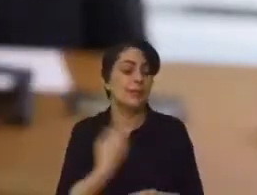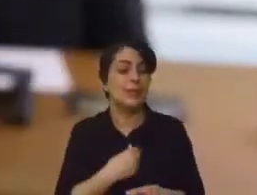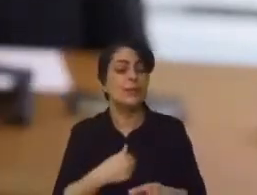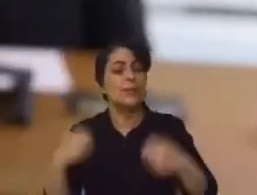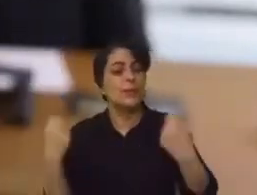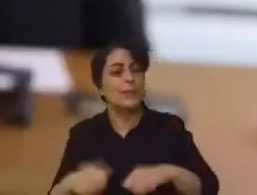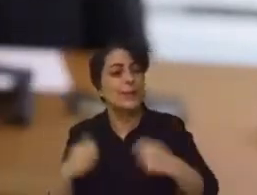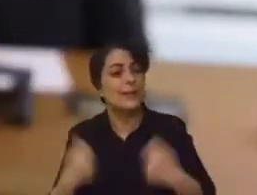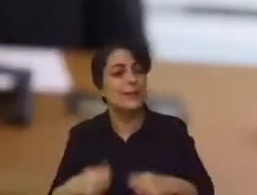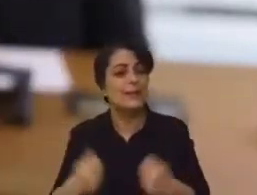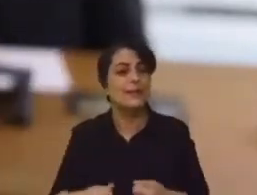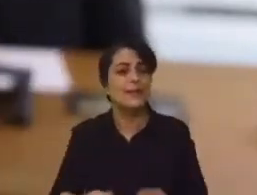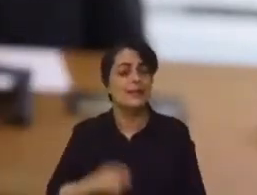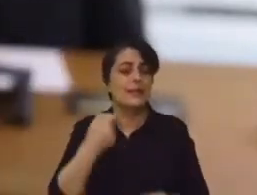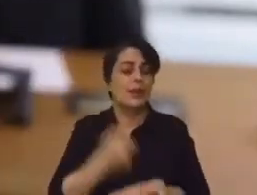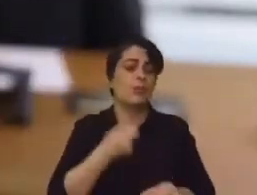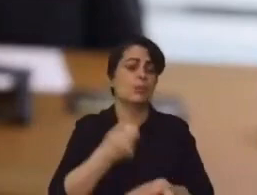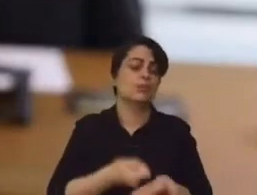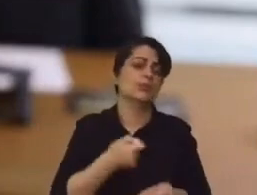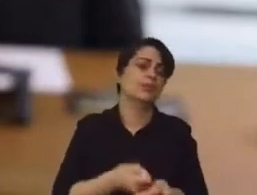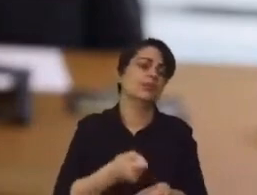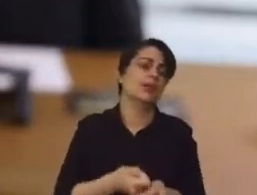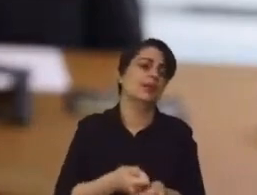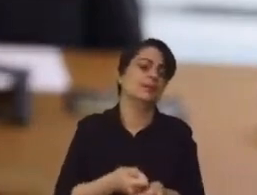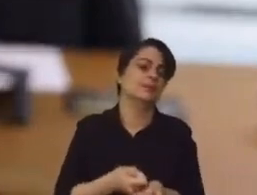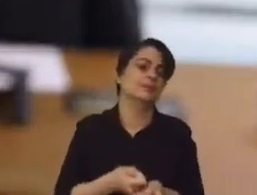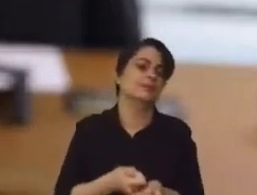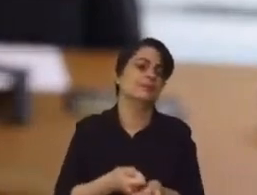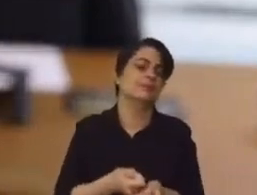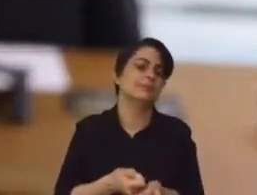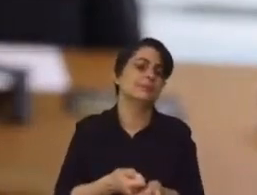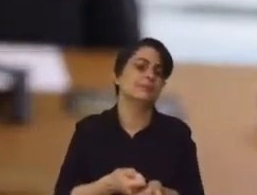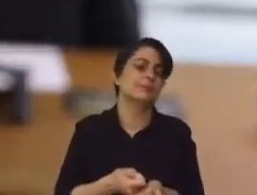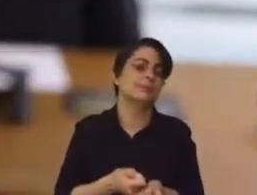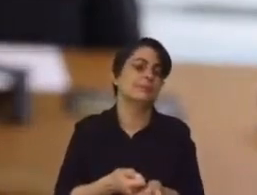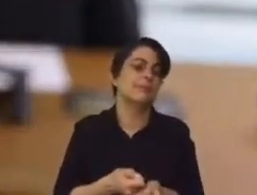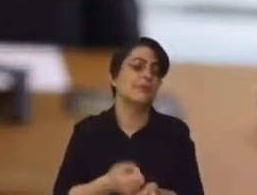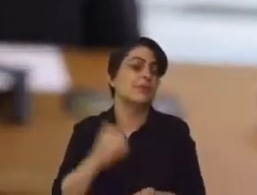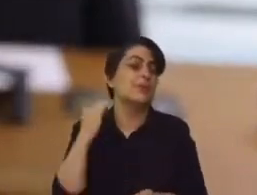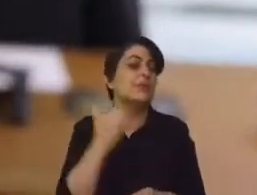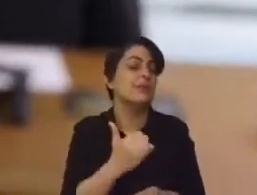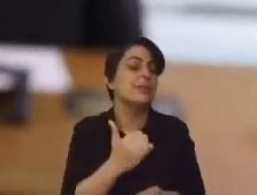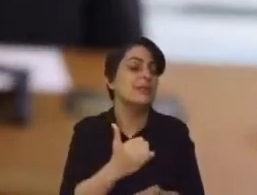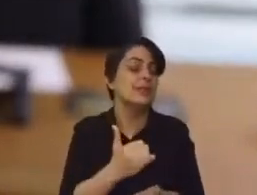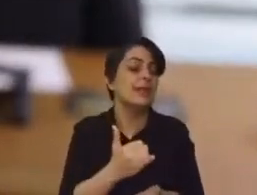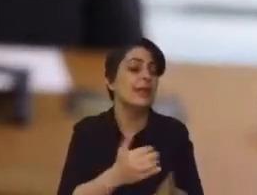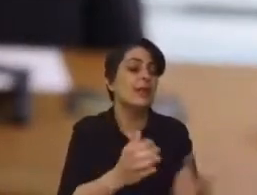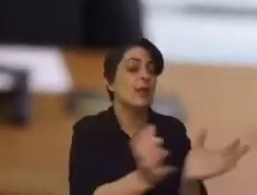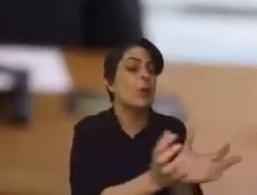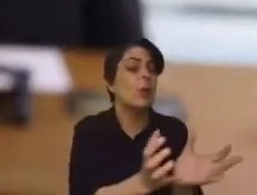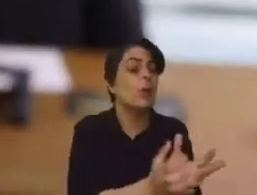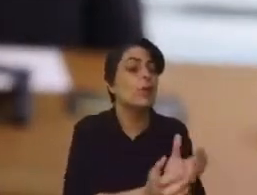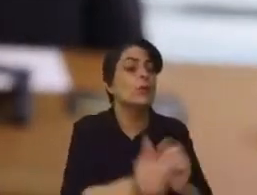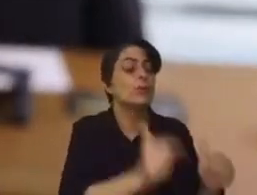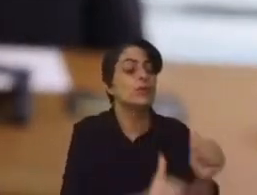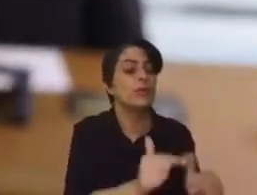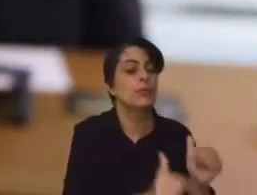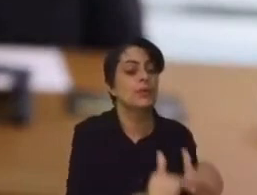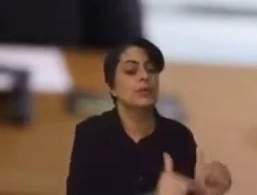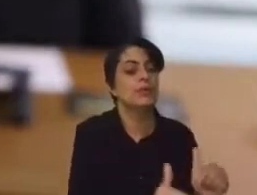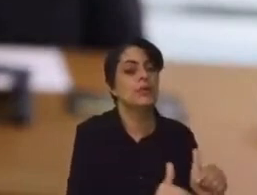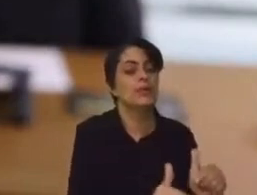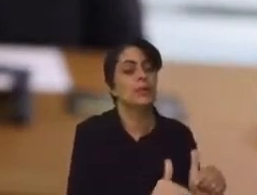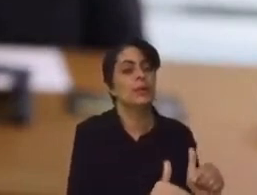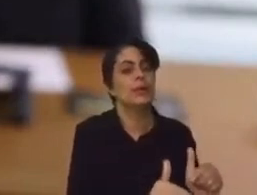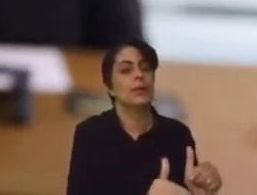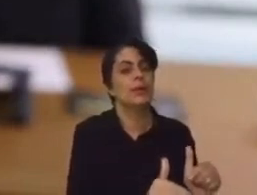dar para dizer para a classe trabalhadora: o mundo não prescindirá de trabalhadores, mesmo que